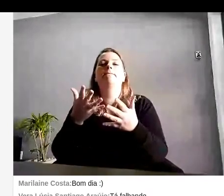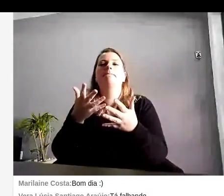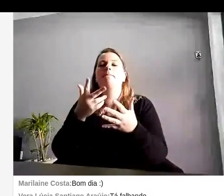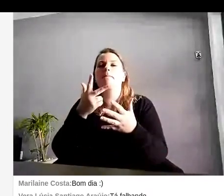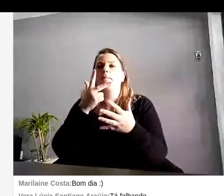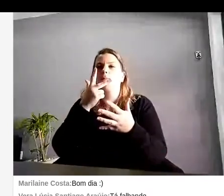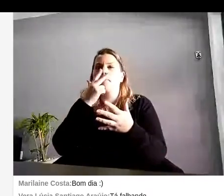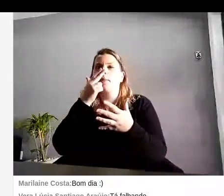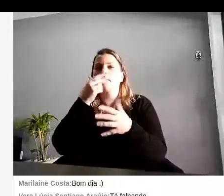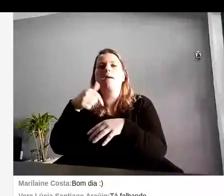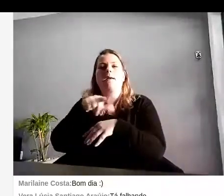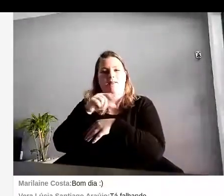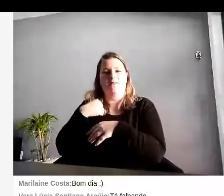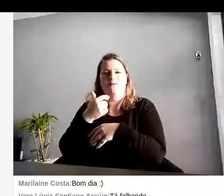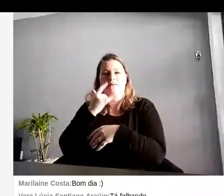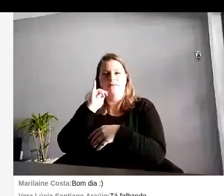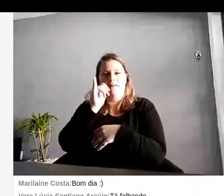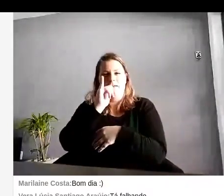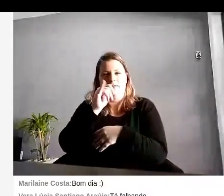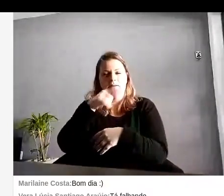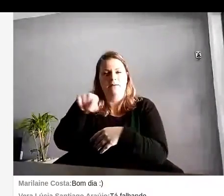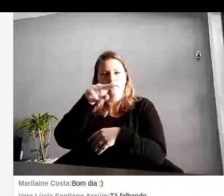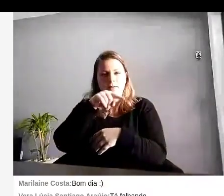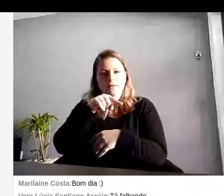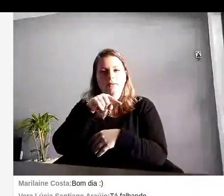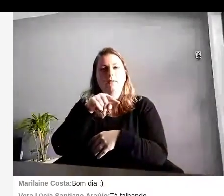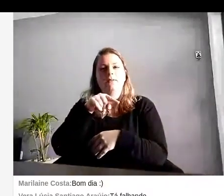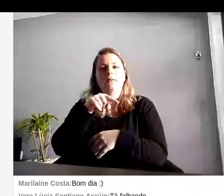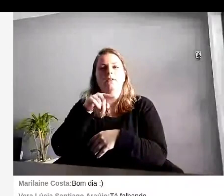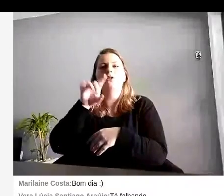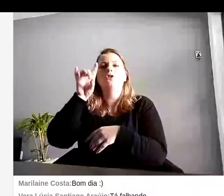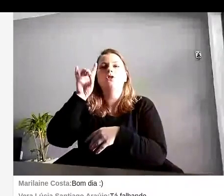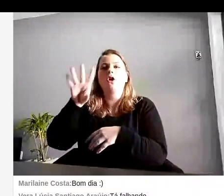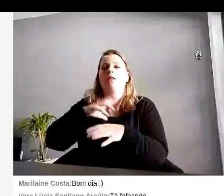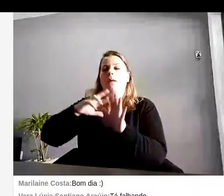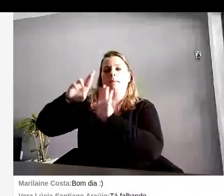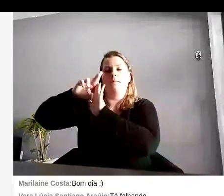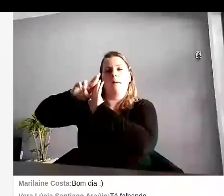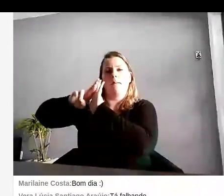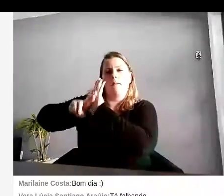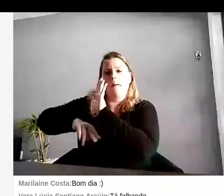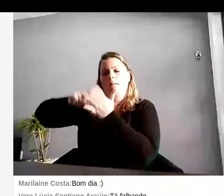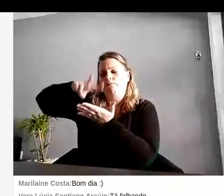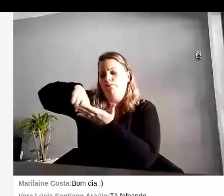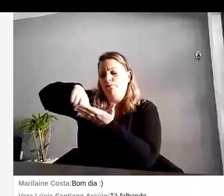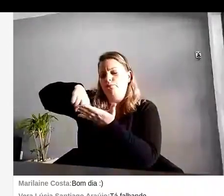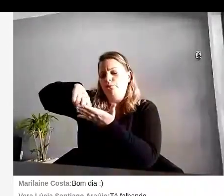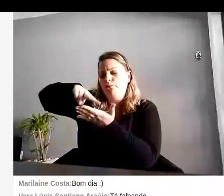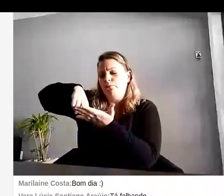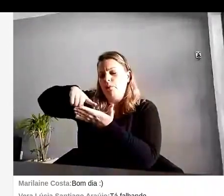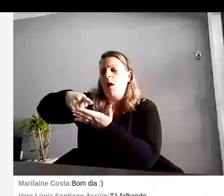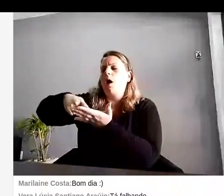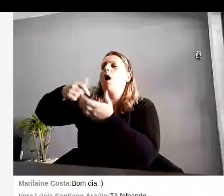anteriormente, de apenas validar o roteiro, de dizer se ele está bom ou se ele está ruim.